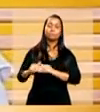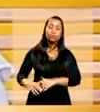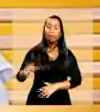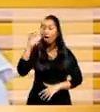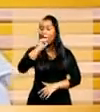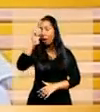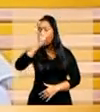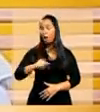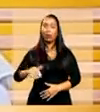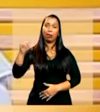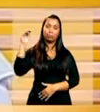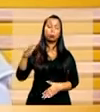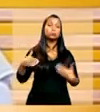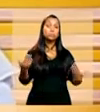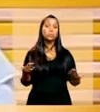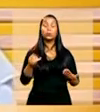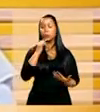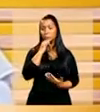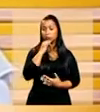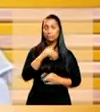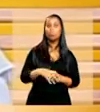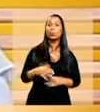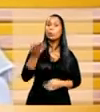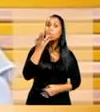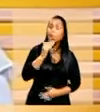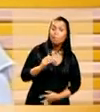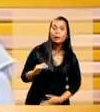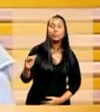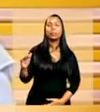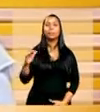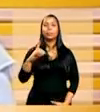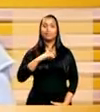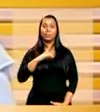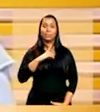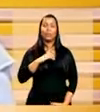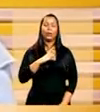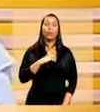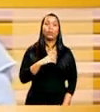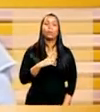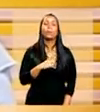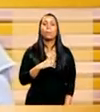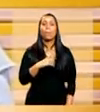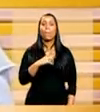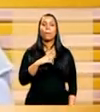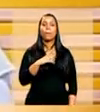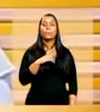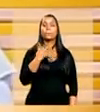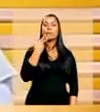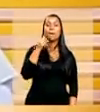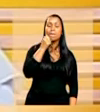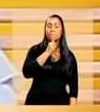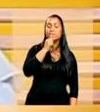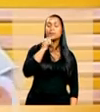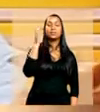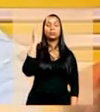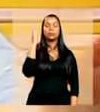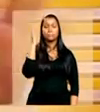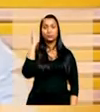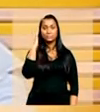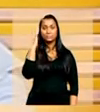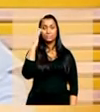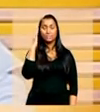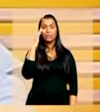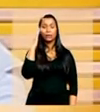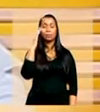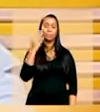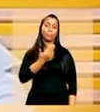estão aprendendo. Então, vamos supor, uma criança que tenha lá, a mãe sai e falava,